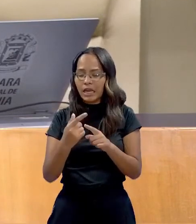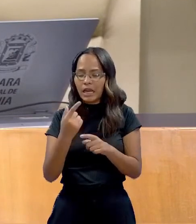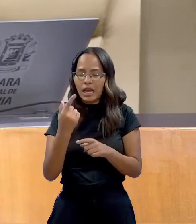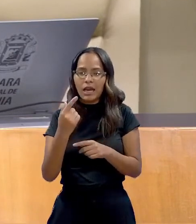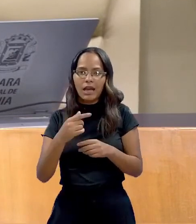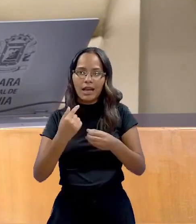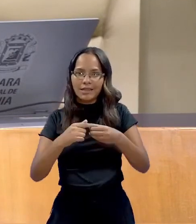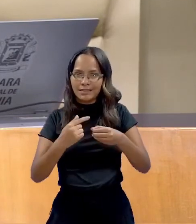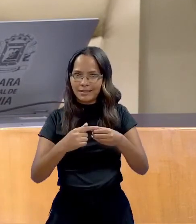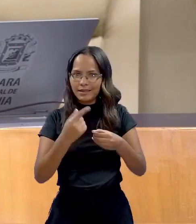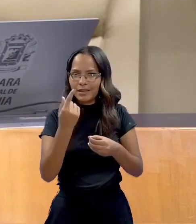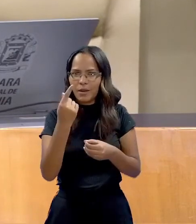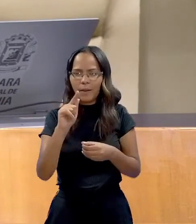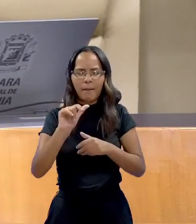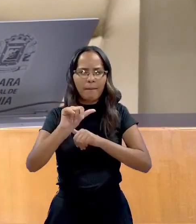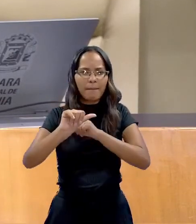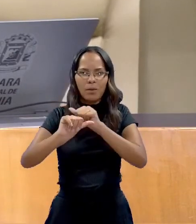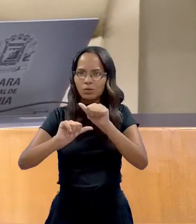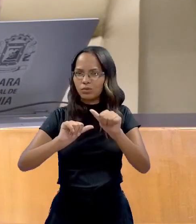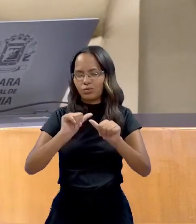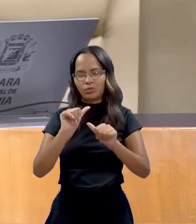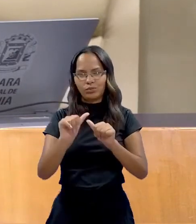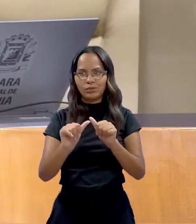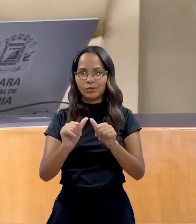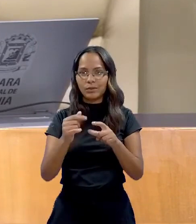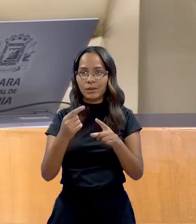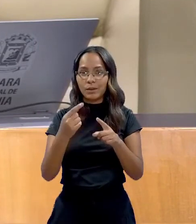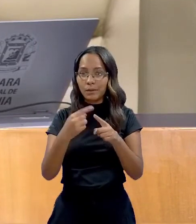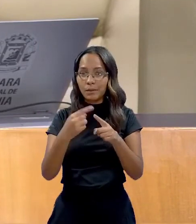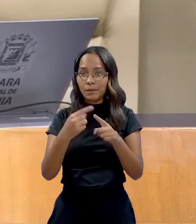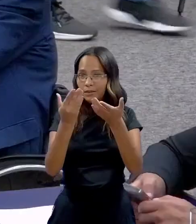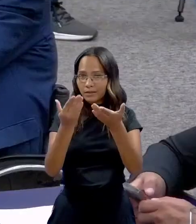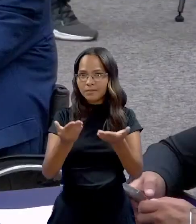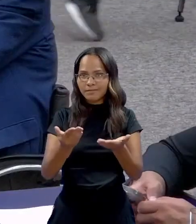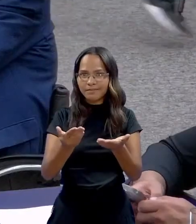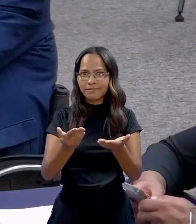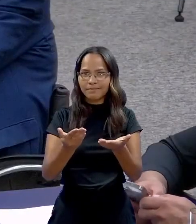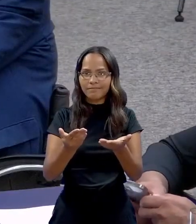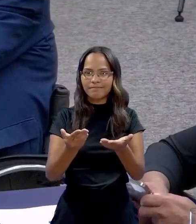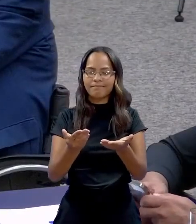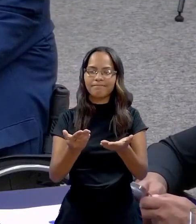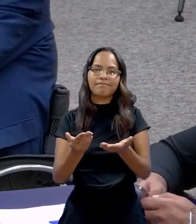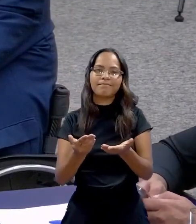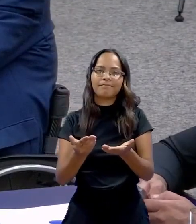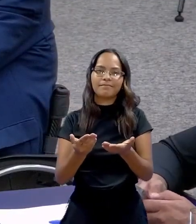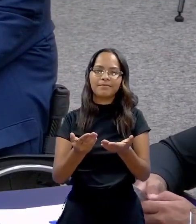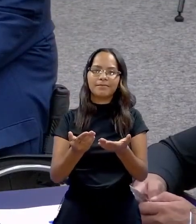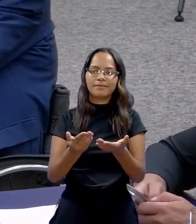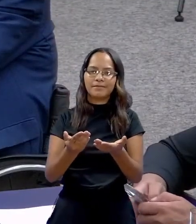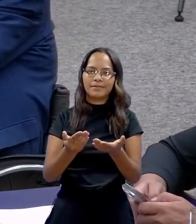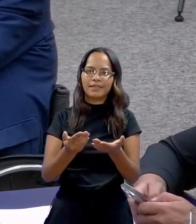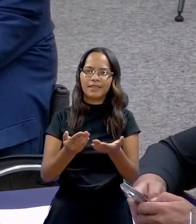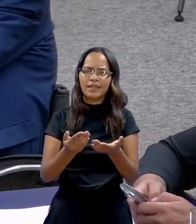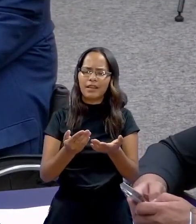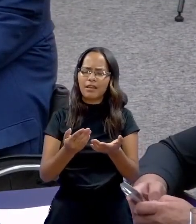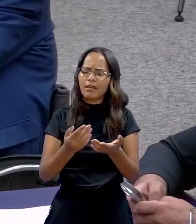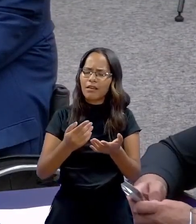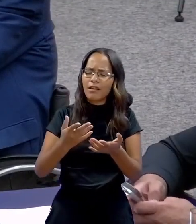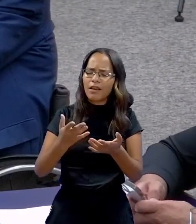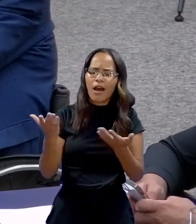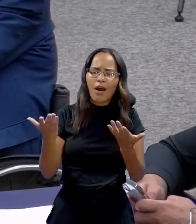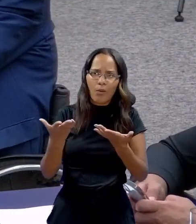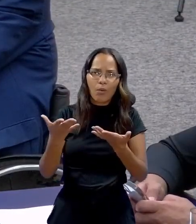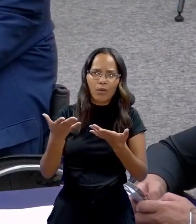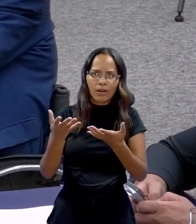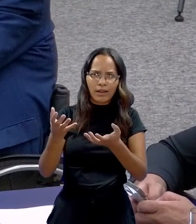foi transformada por causa de Vossa Excelência, que emplacou essa bandeira, Vossa